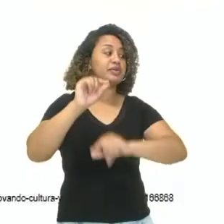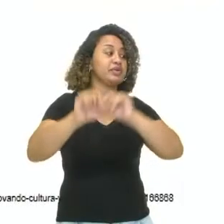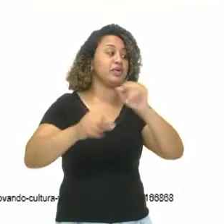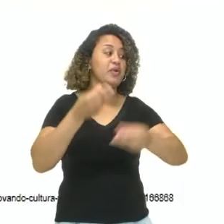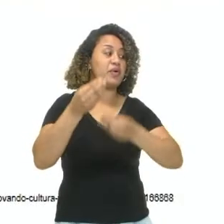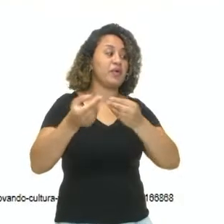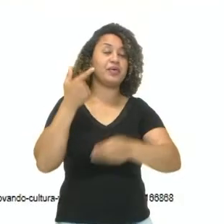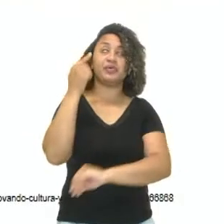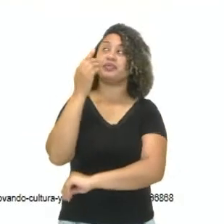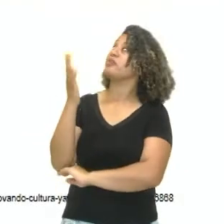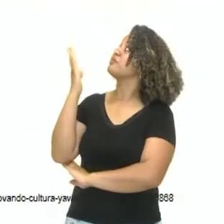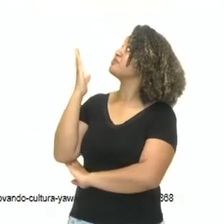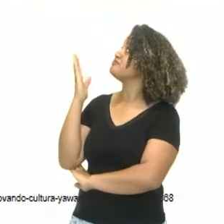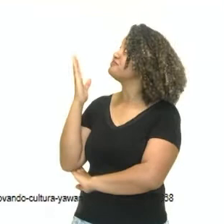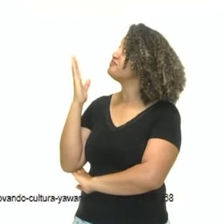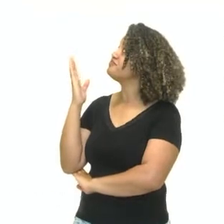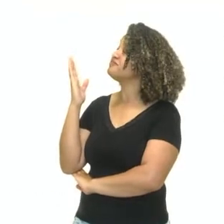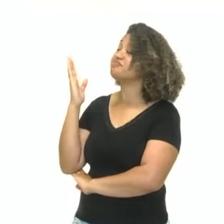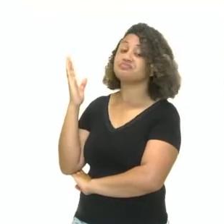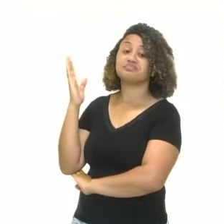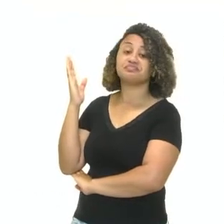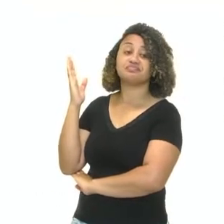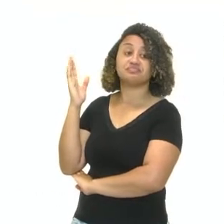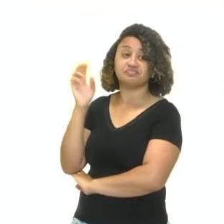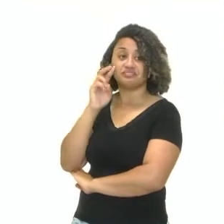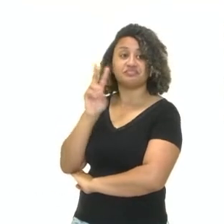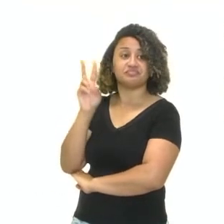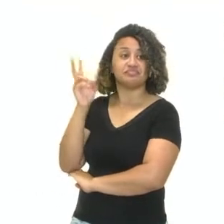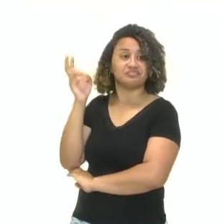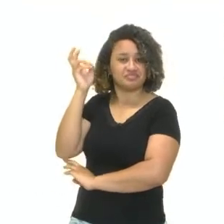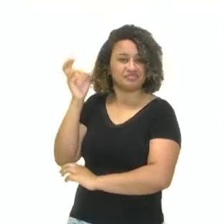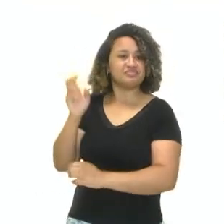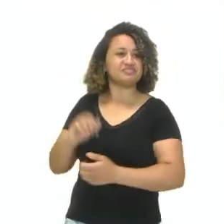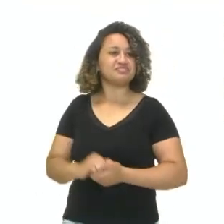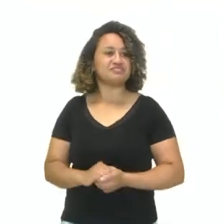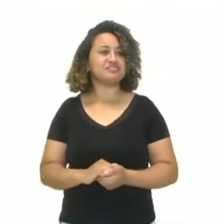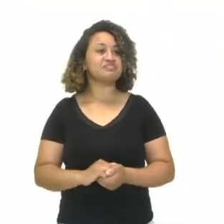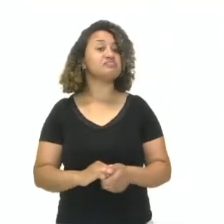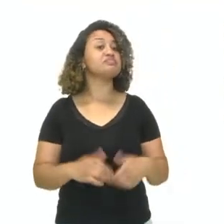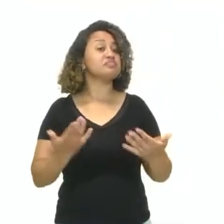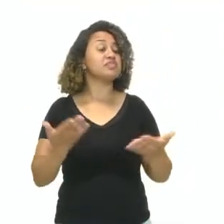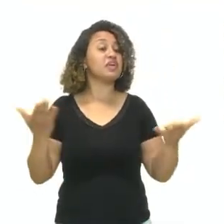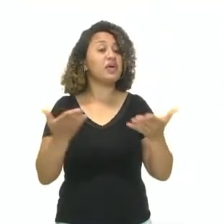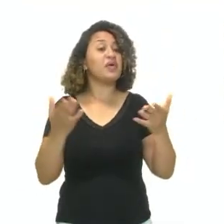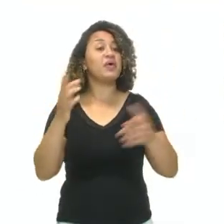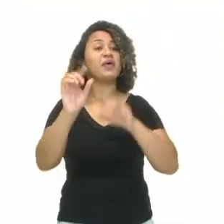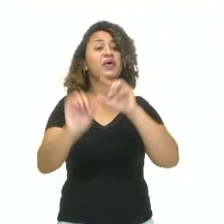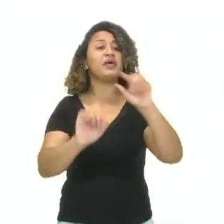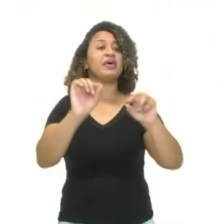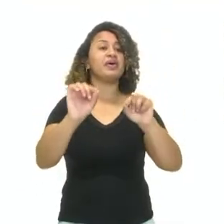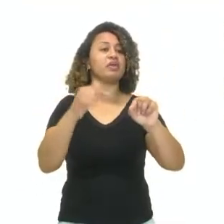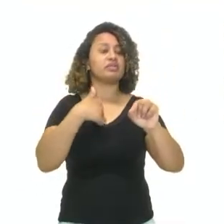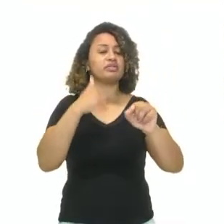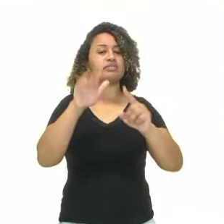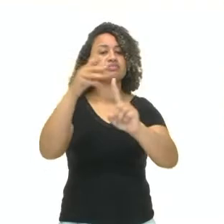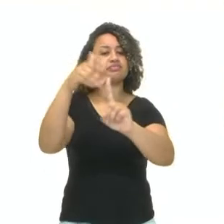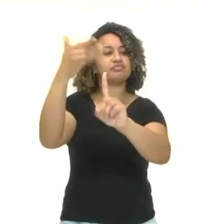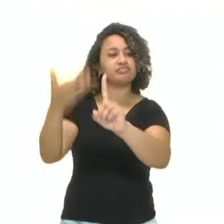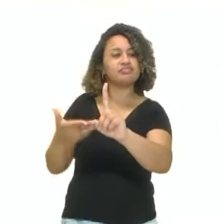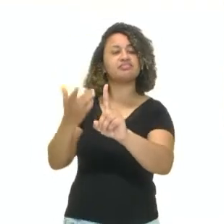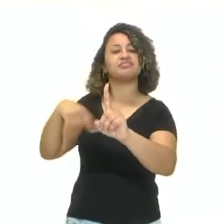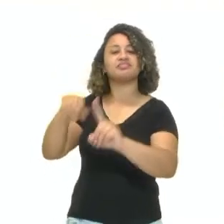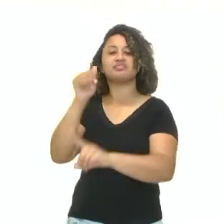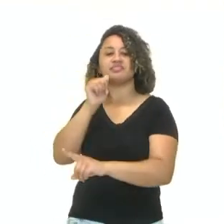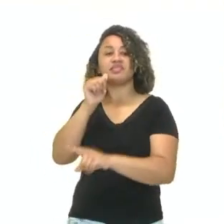santo e uma mulher cacique curandeira, as duas coisas ao mesmo tempo. E aqui agora vamos, ao mesmo tempo, prestar homenagem, mas